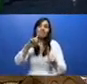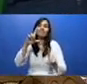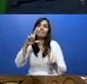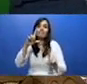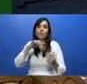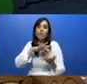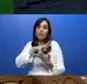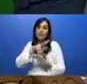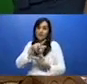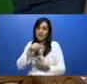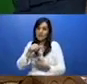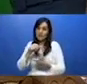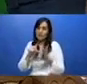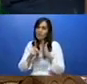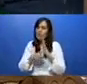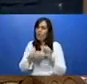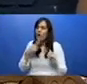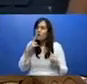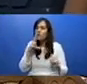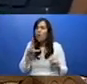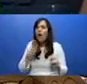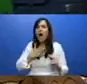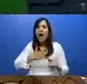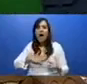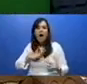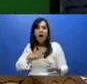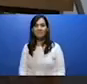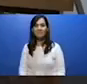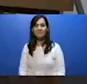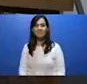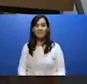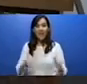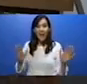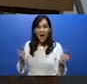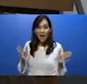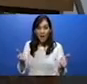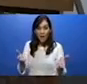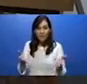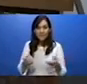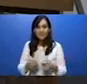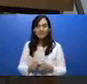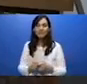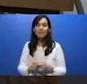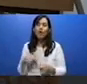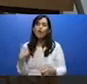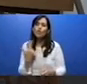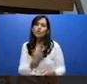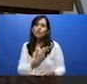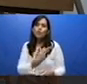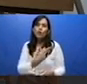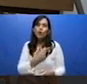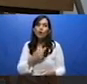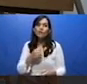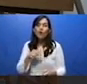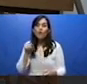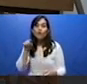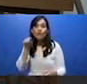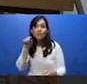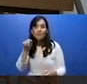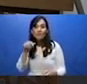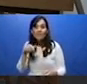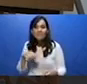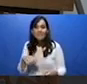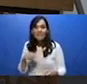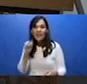vocês podem responder com calma no caderninho de vocês. Agora, crianças, nós vamos para o Você é o